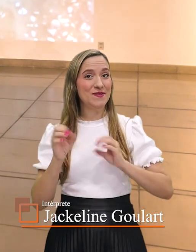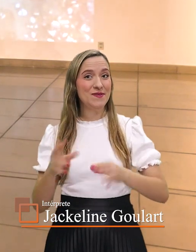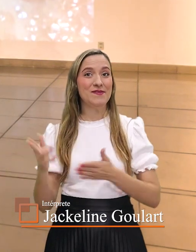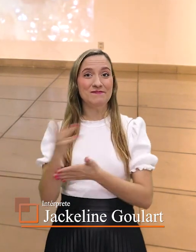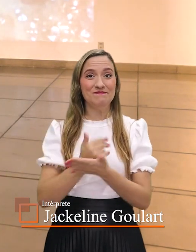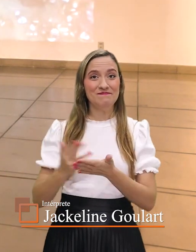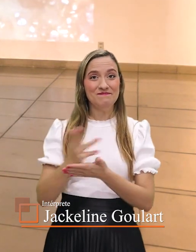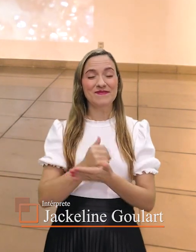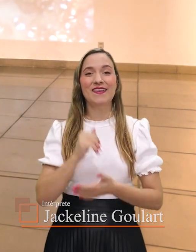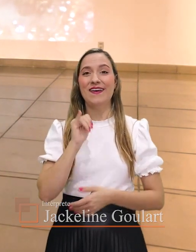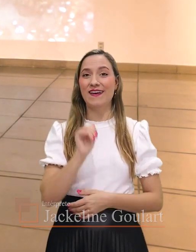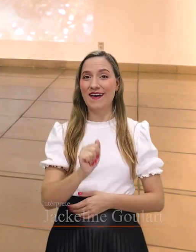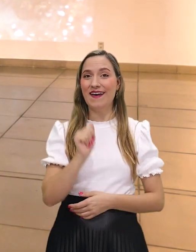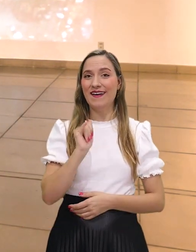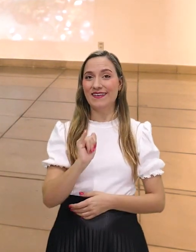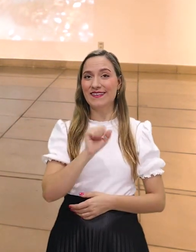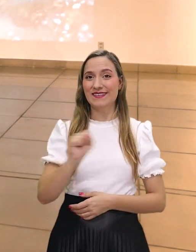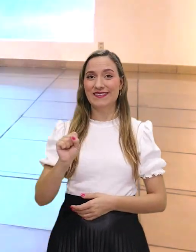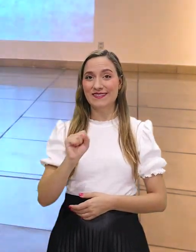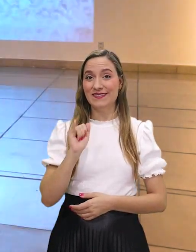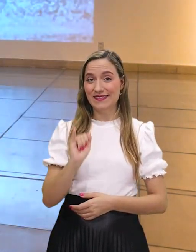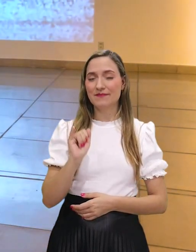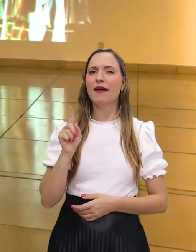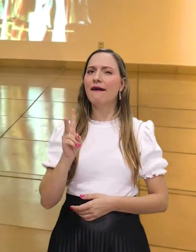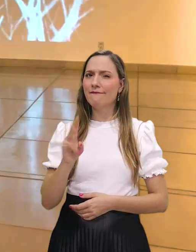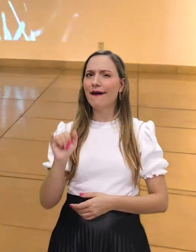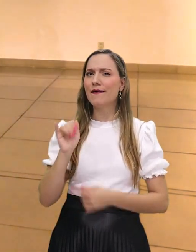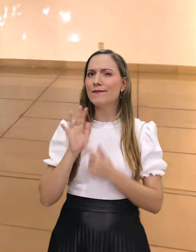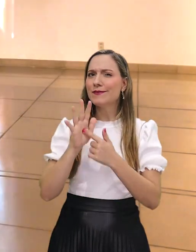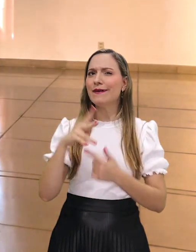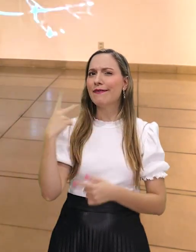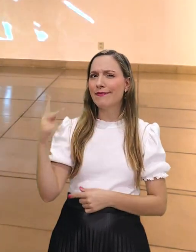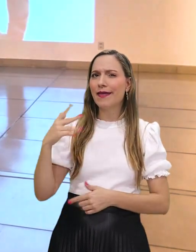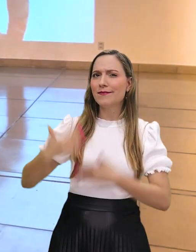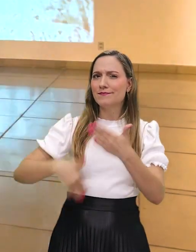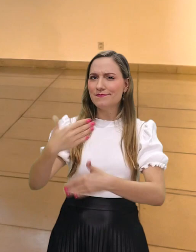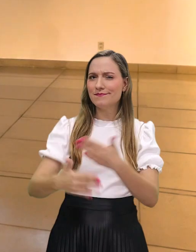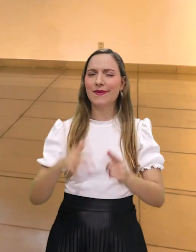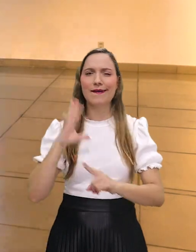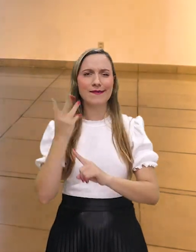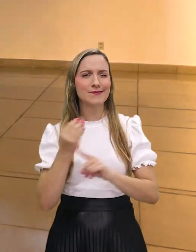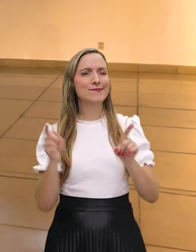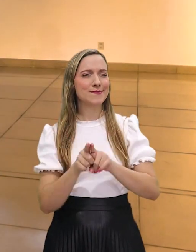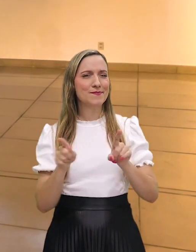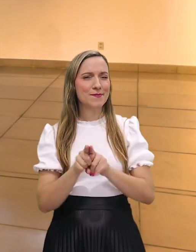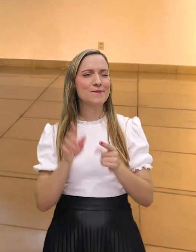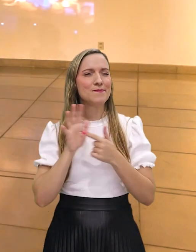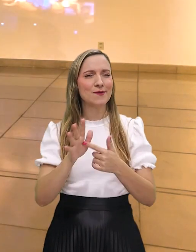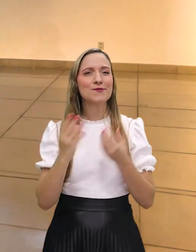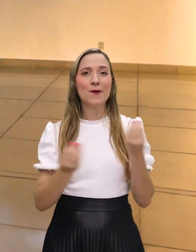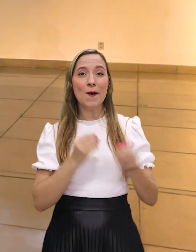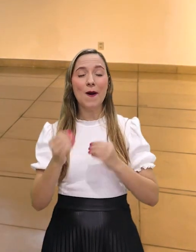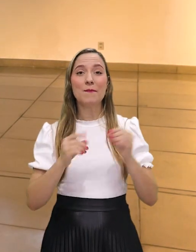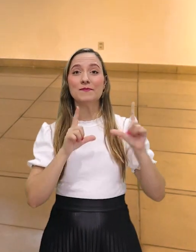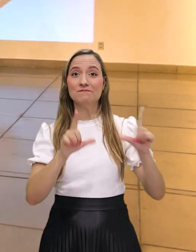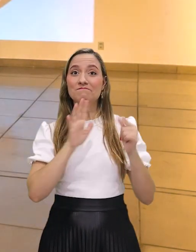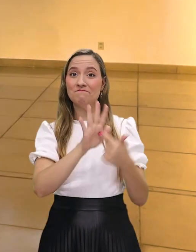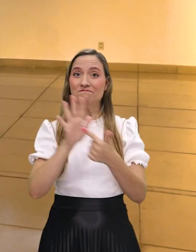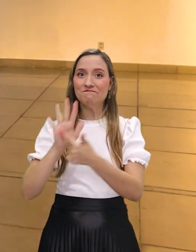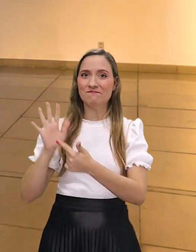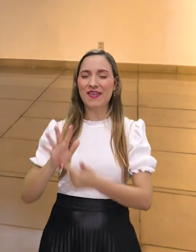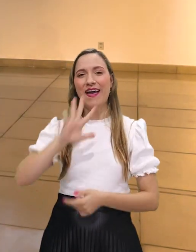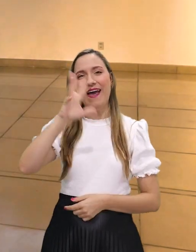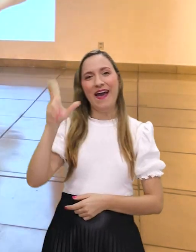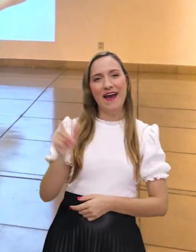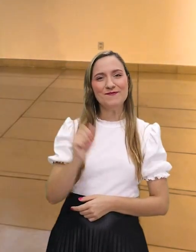ilustradora, Aice Carita. Aice vai nos apresentar seu processo artístico e também falar da exposição